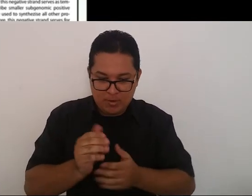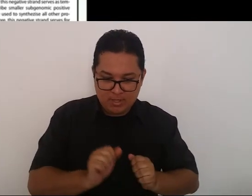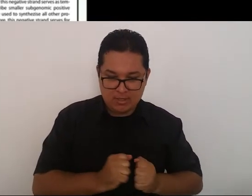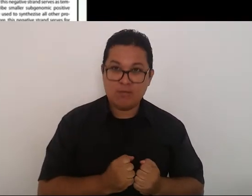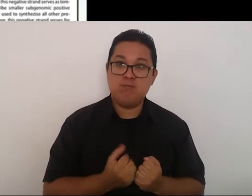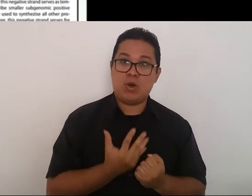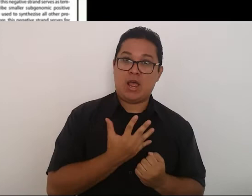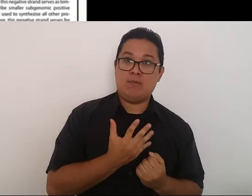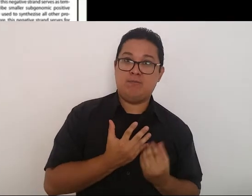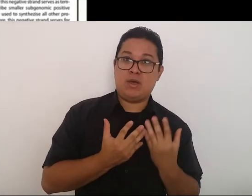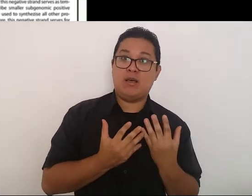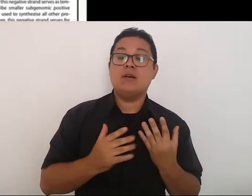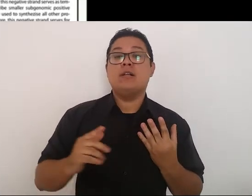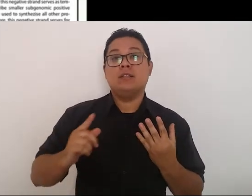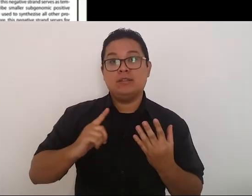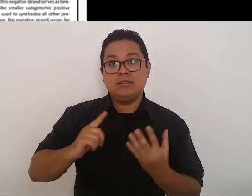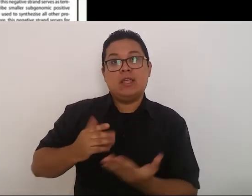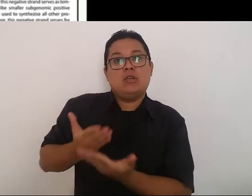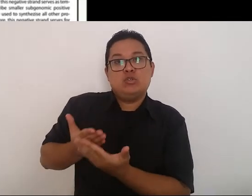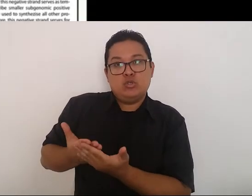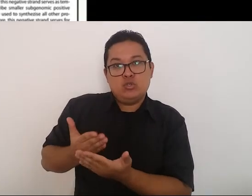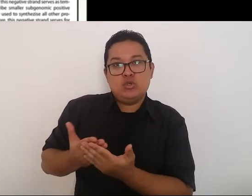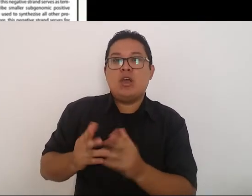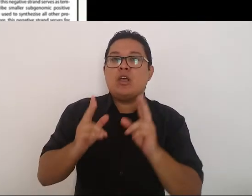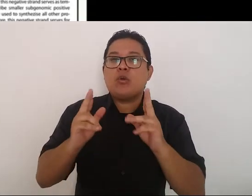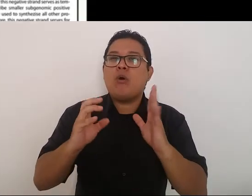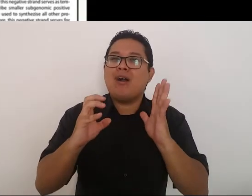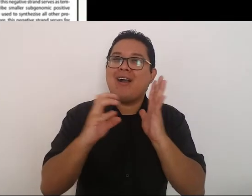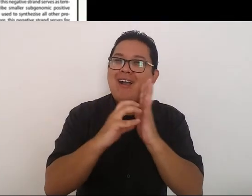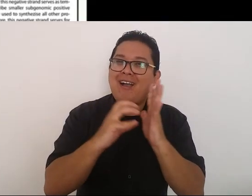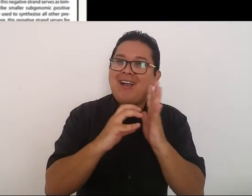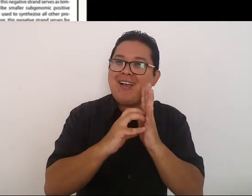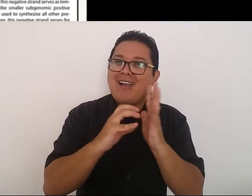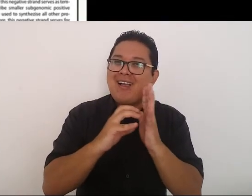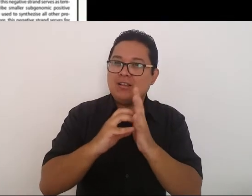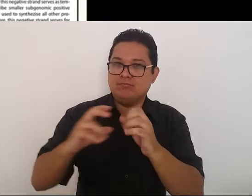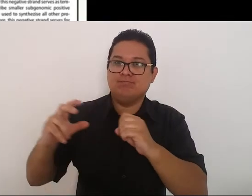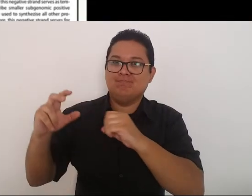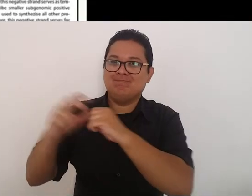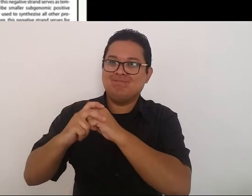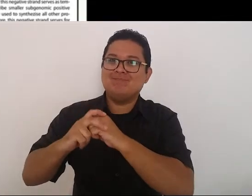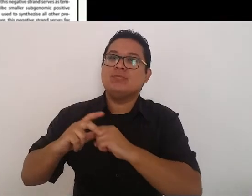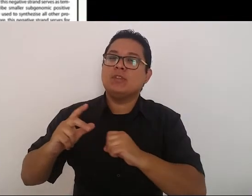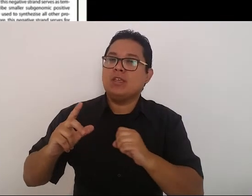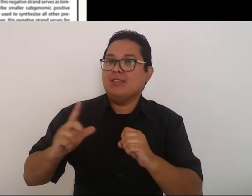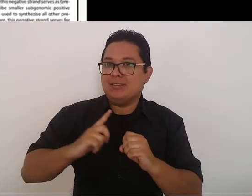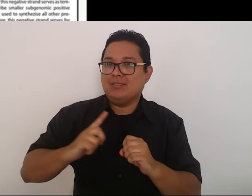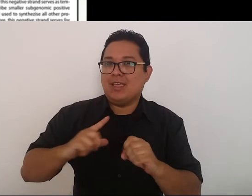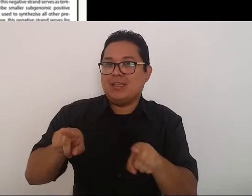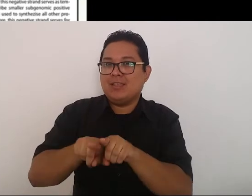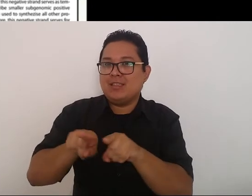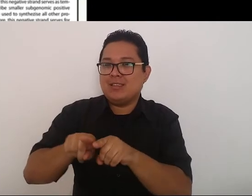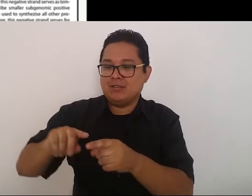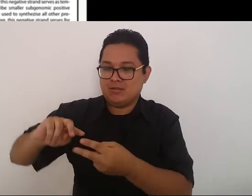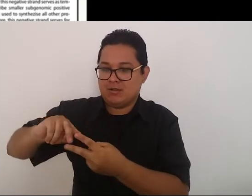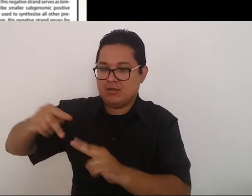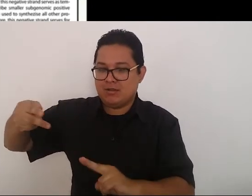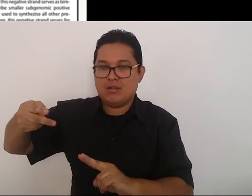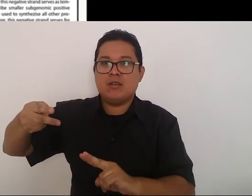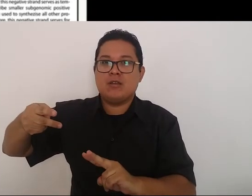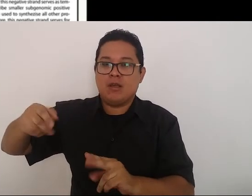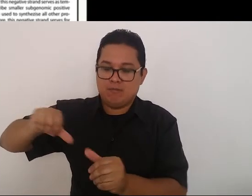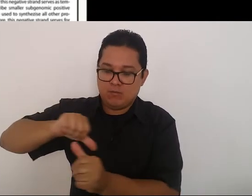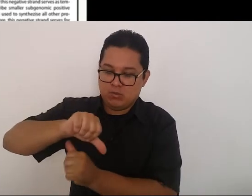vírus de atuarem, como é parecido com o da AIDS. O vírus da AIDS tem